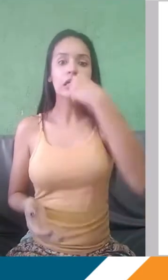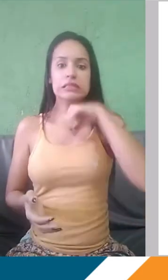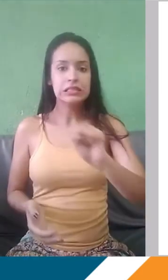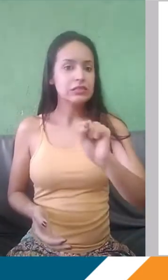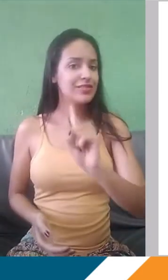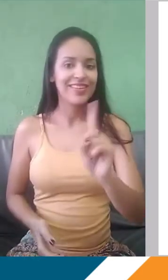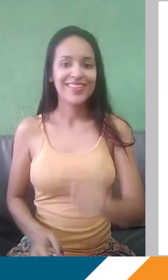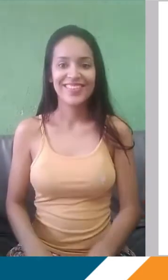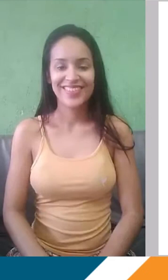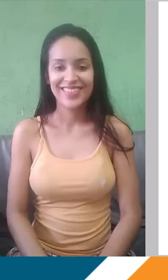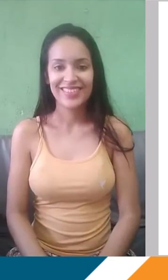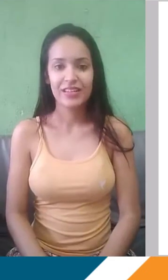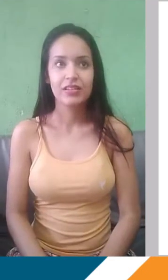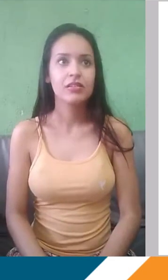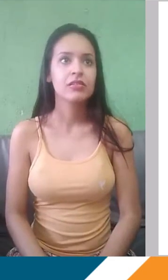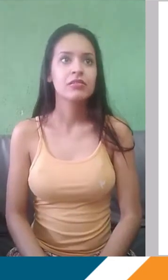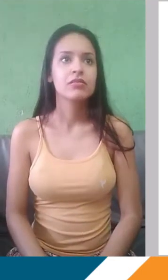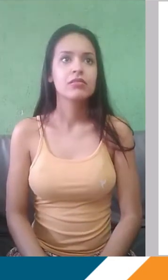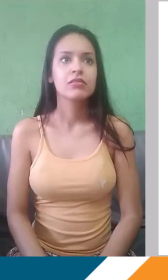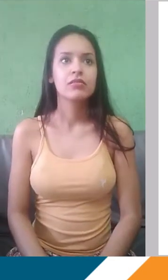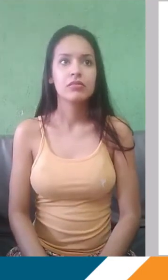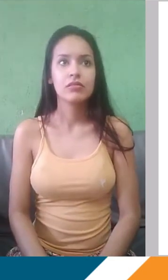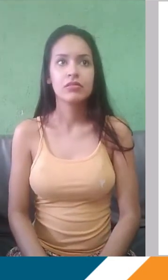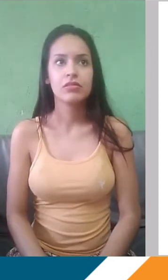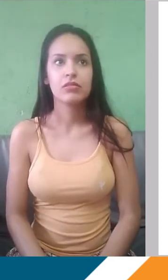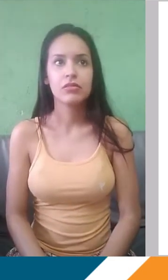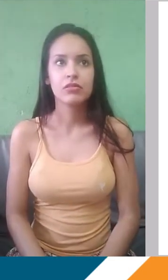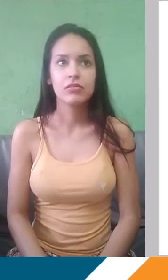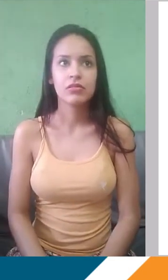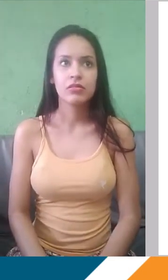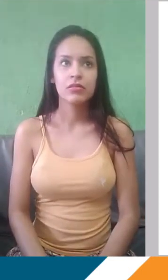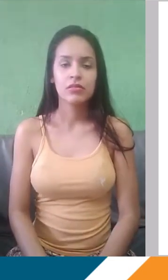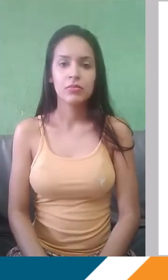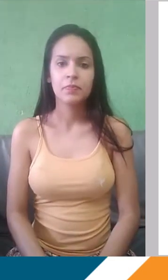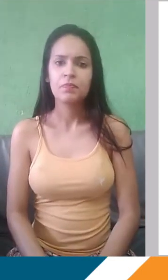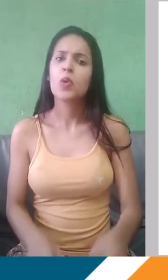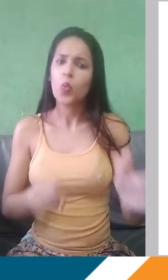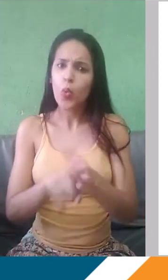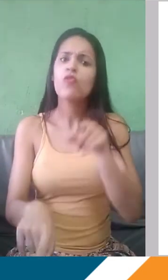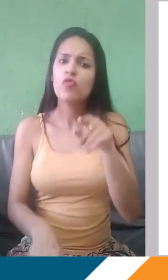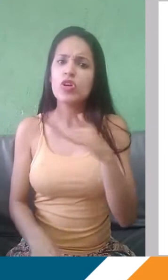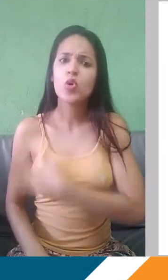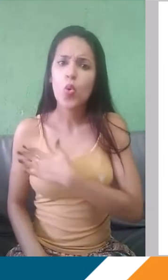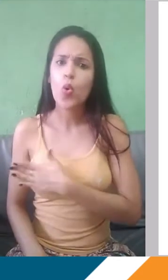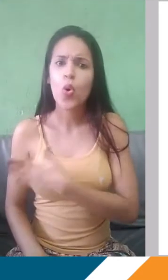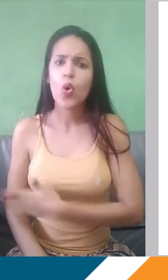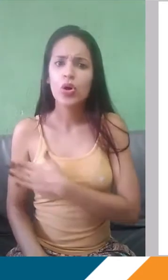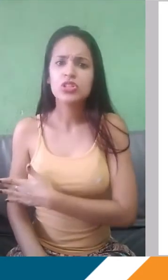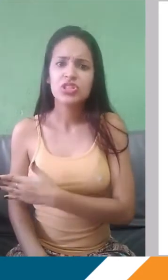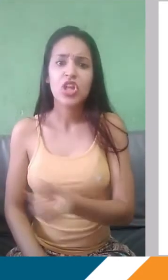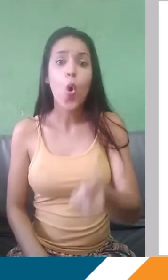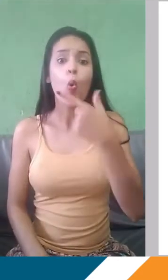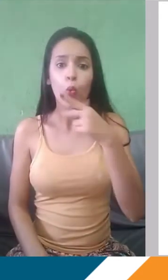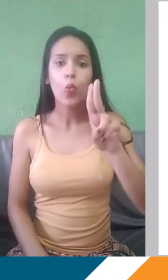Tia Agostinha mandou vir uma bandeja de uvas e lhe perguntou se ela gostava de uvas. Ela respondeu, aprecio